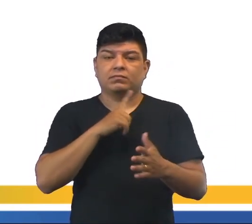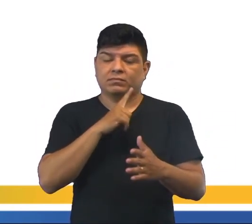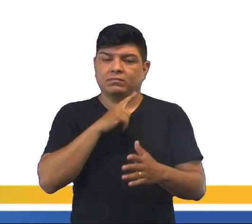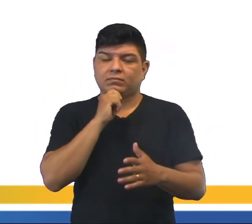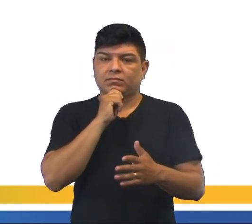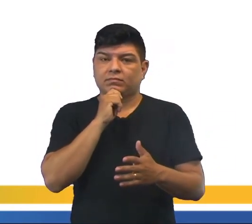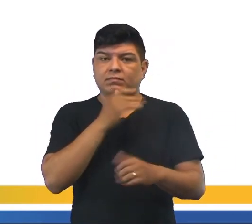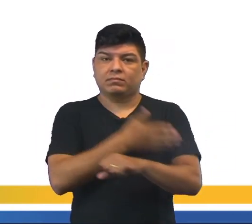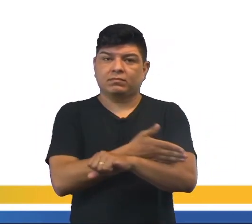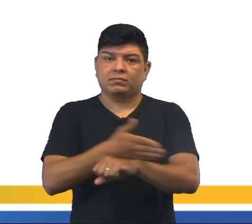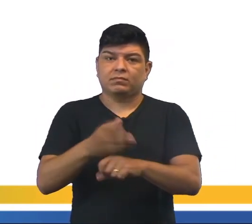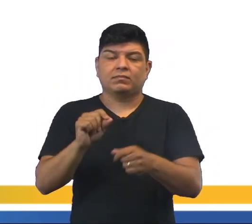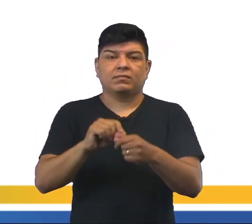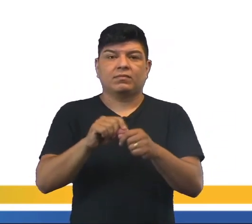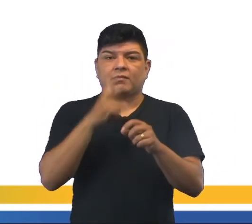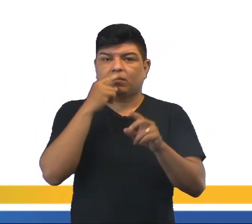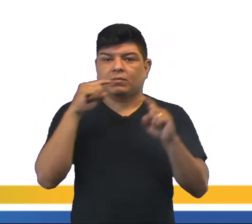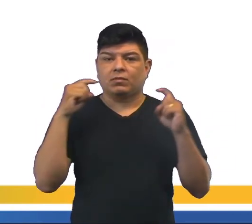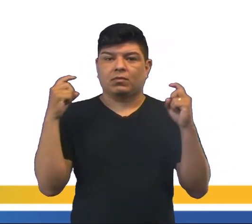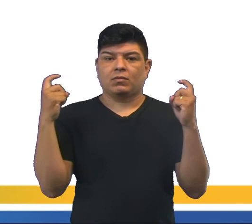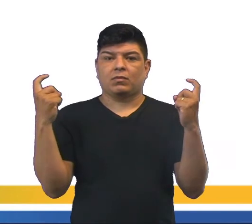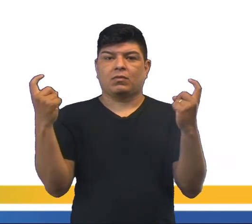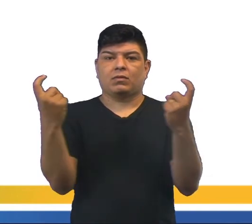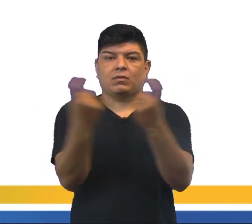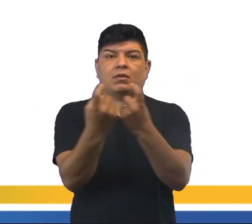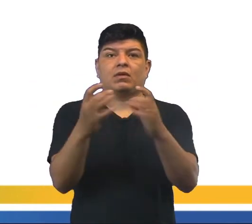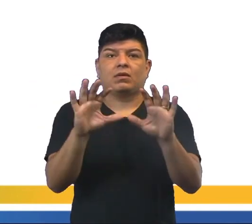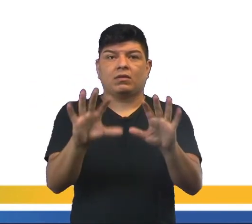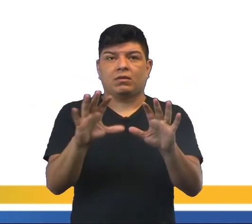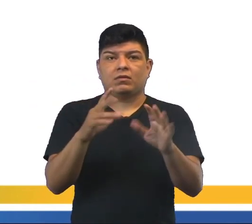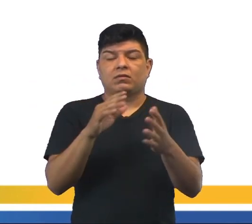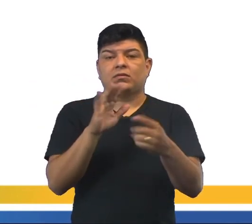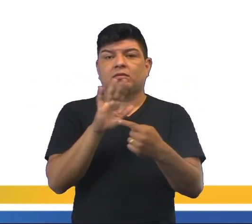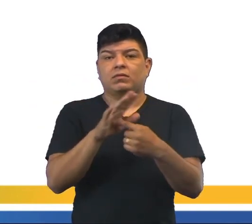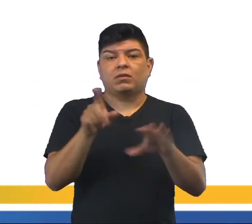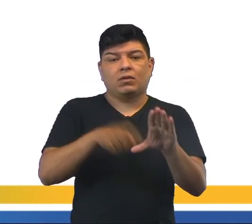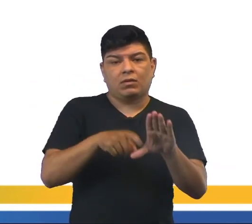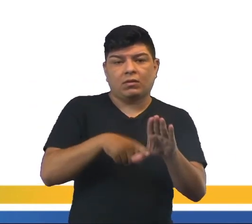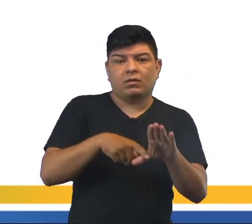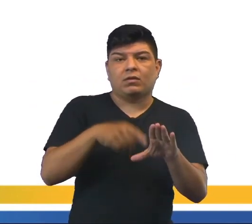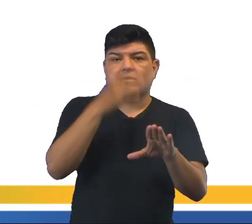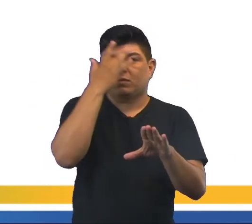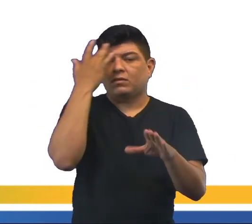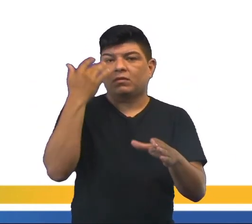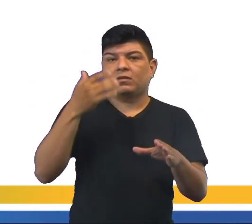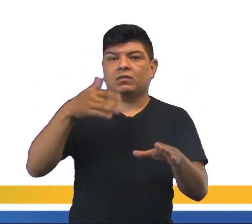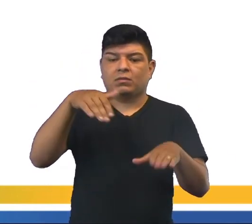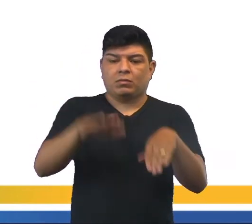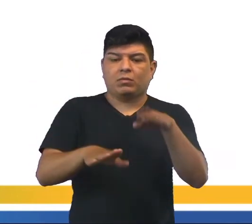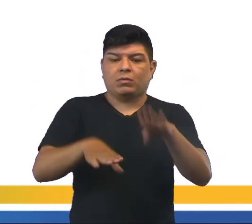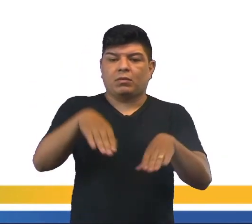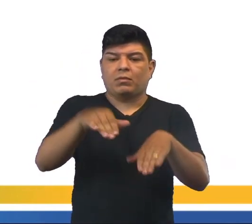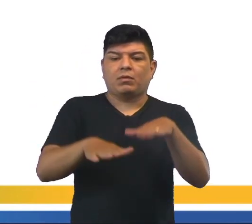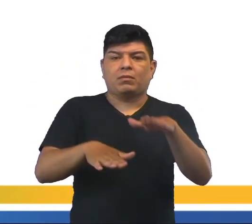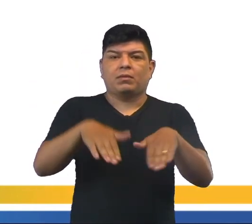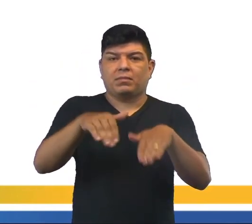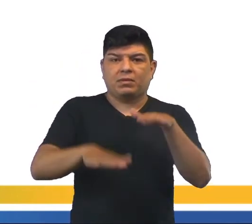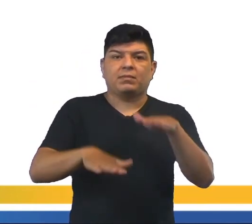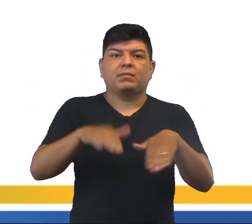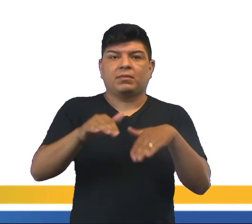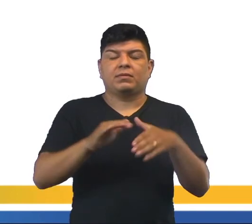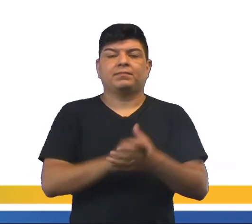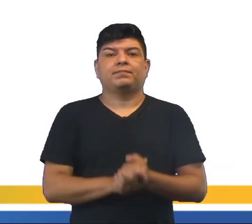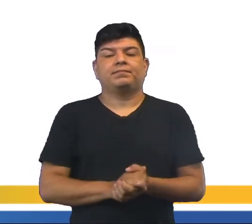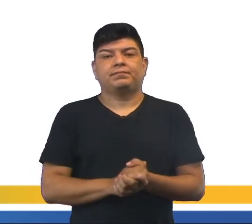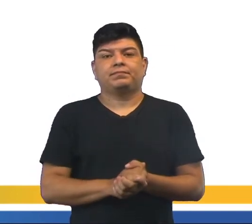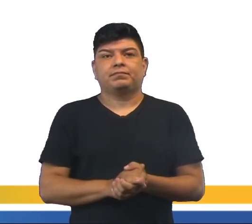né? Realiza em círculo em seu compasso, marcado pelos pés dos dançarinos batendo ao solo. Os